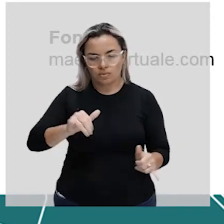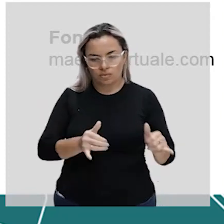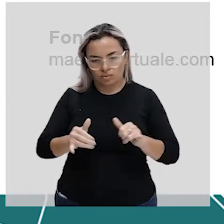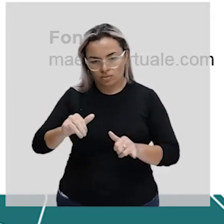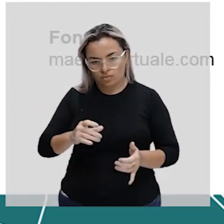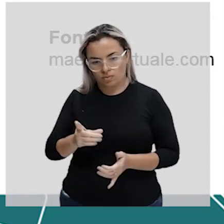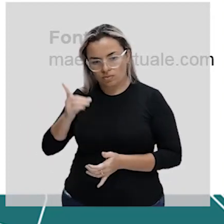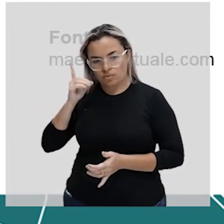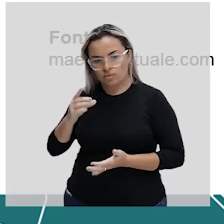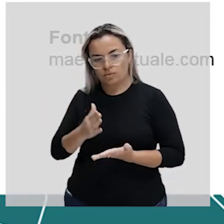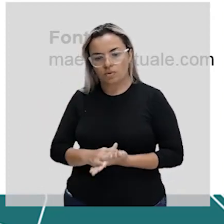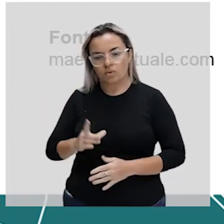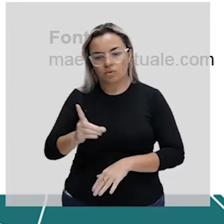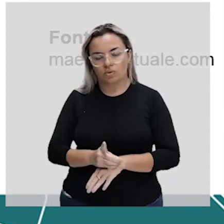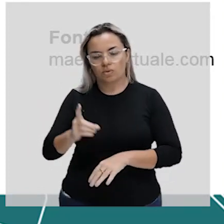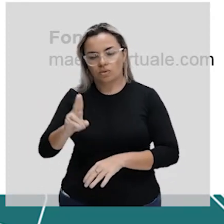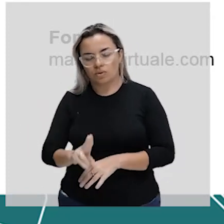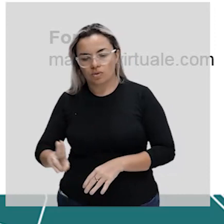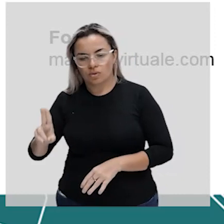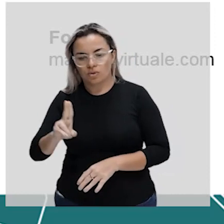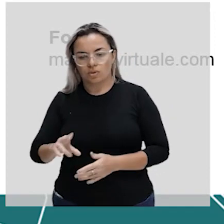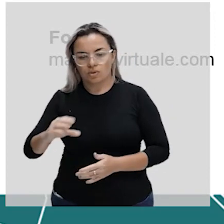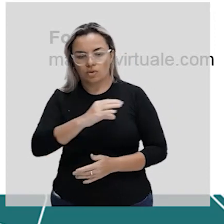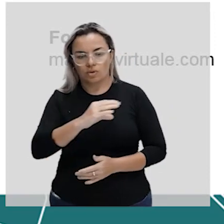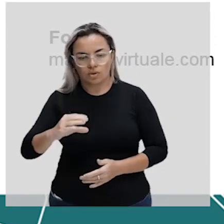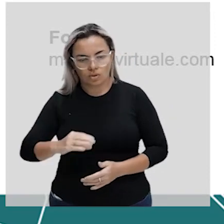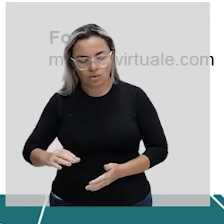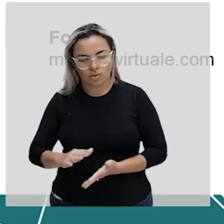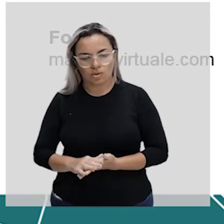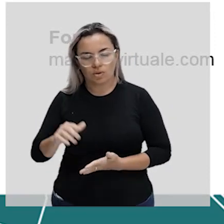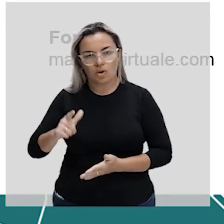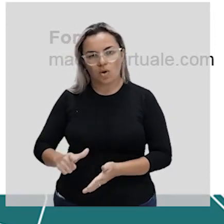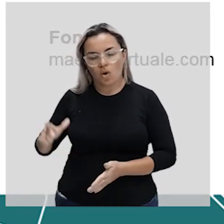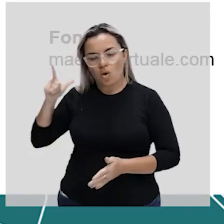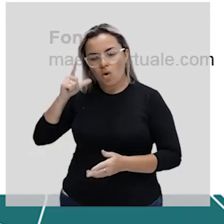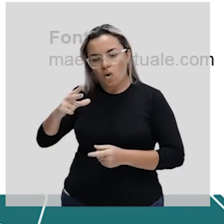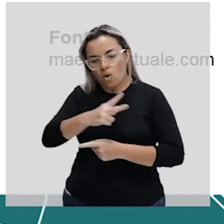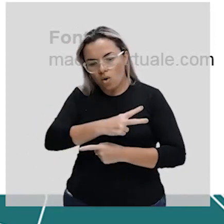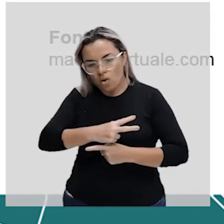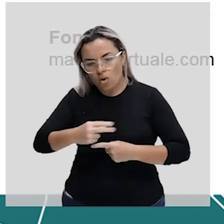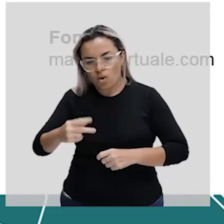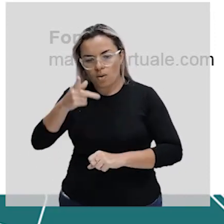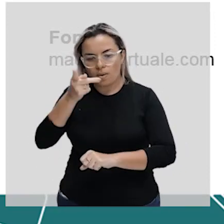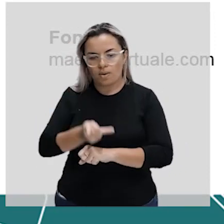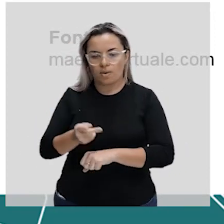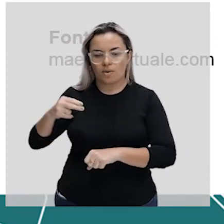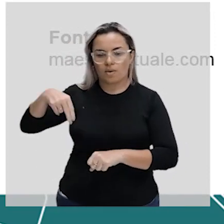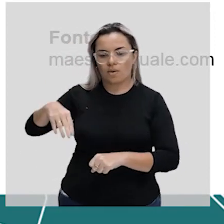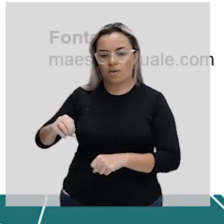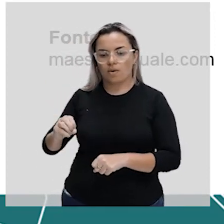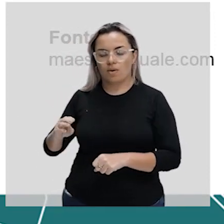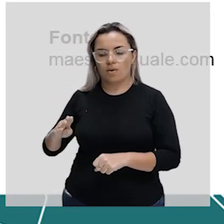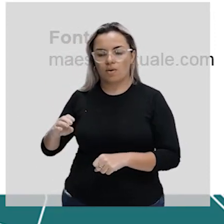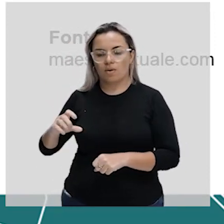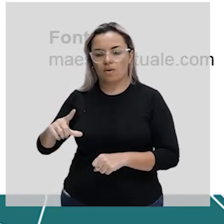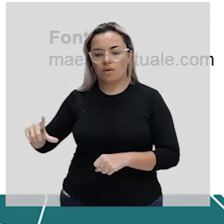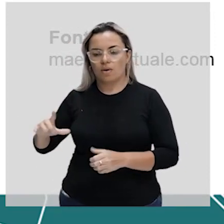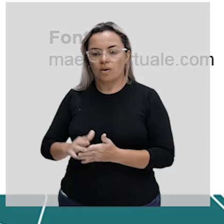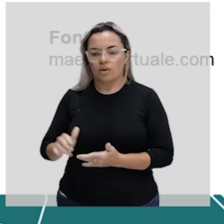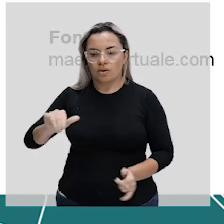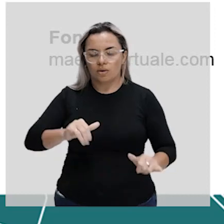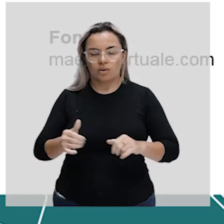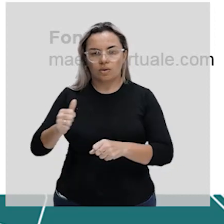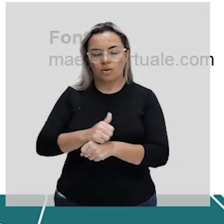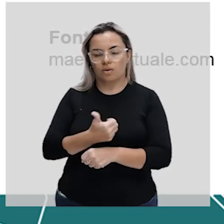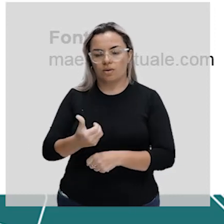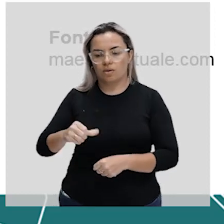Califórnia, ganhador do Prêmio Nobel de Química 1934, e inclusive ele foi descobridor do deutério, tá? É